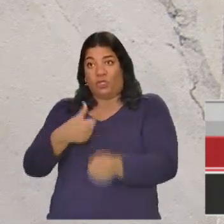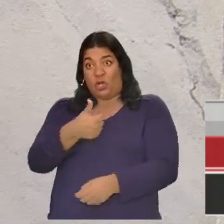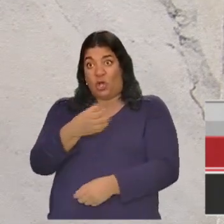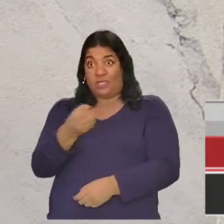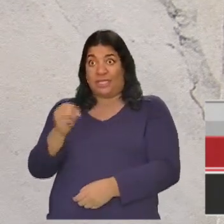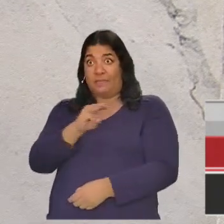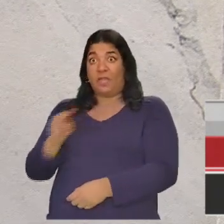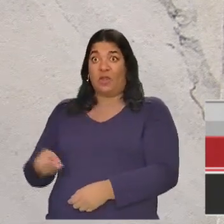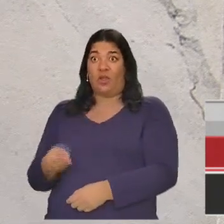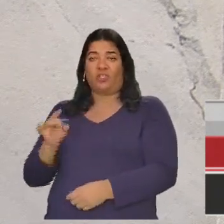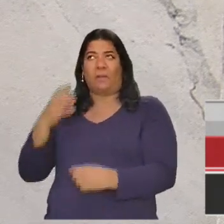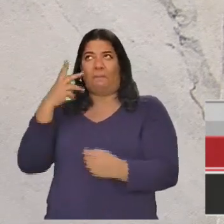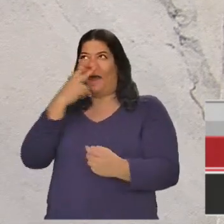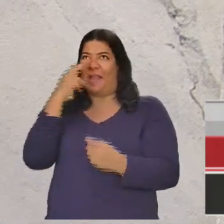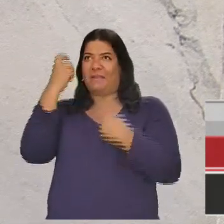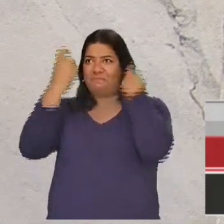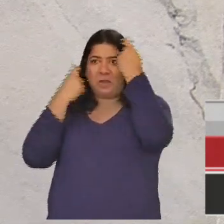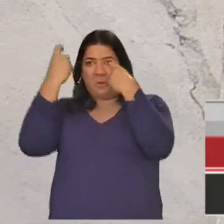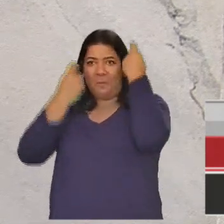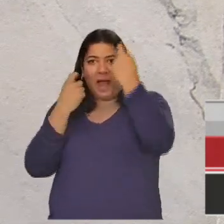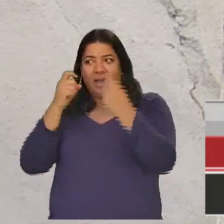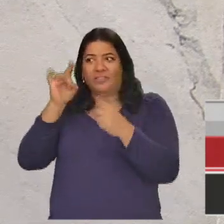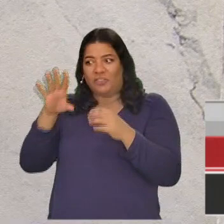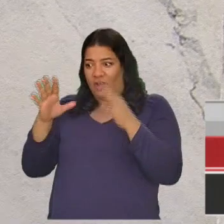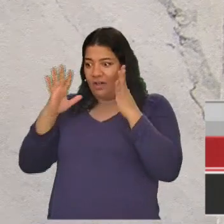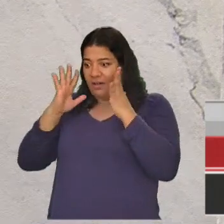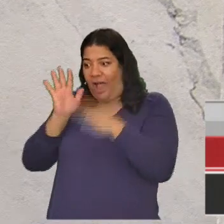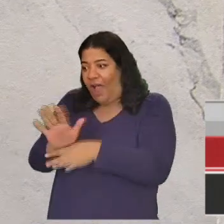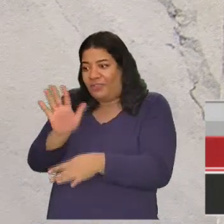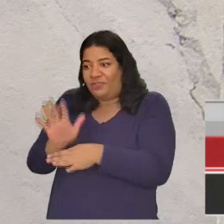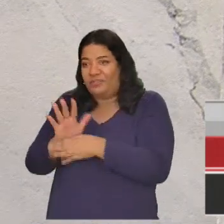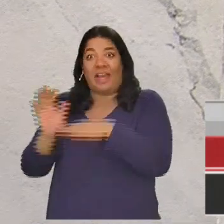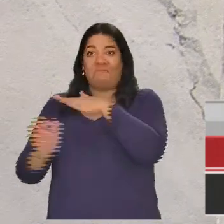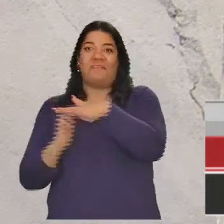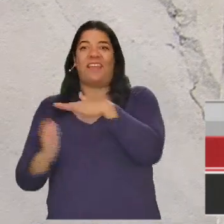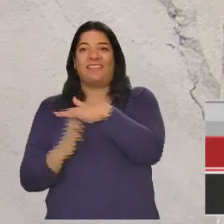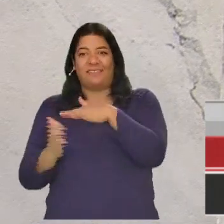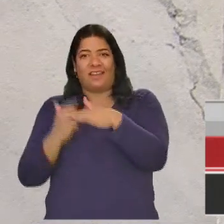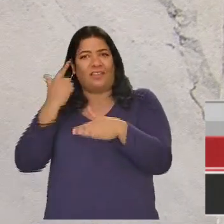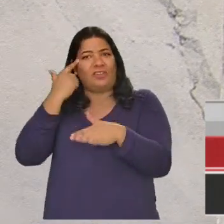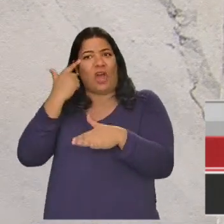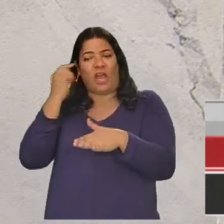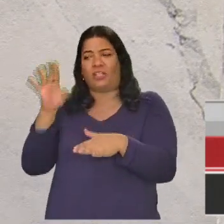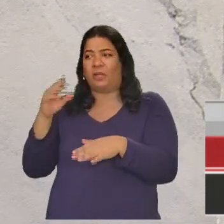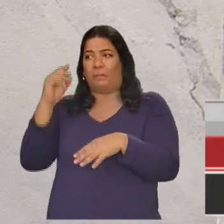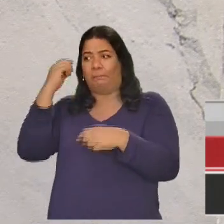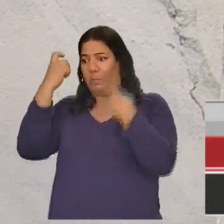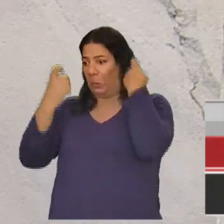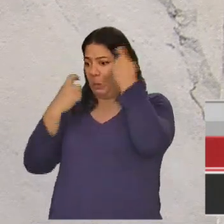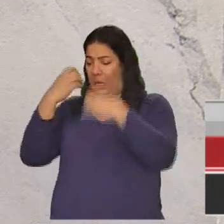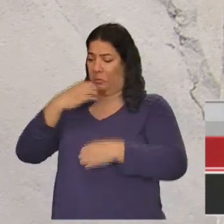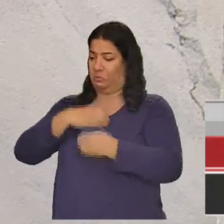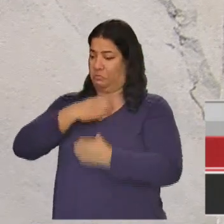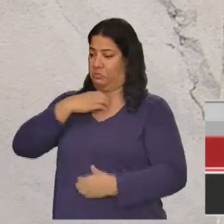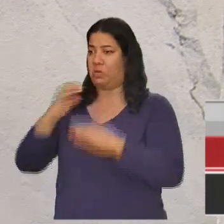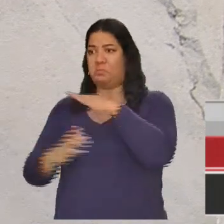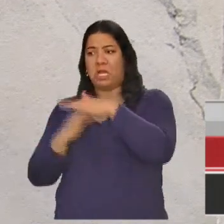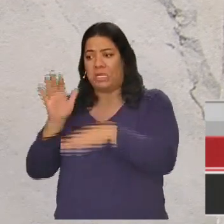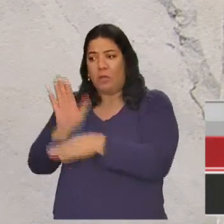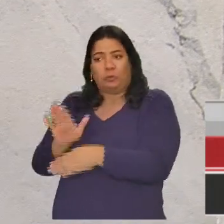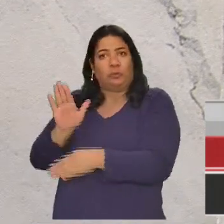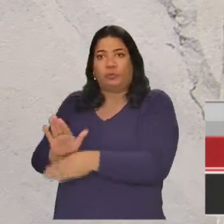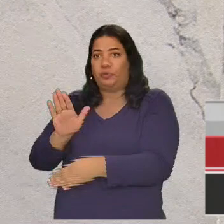ou seja o governador dora está a serviço do poder econômico dos empresários está aqui olha vai daí vai